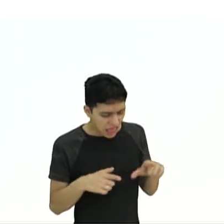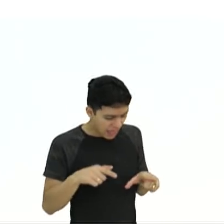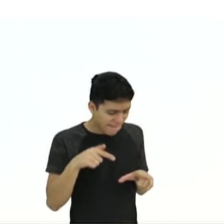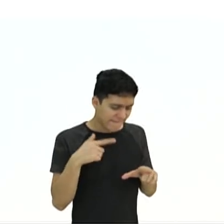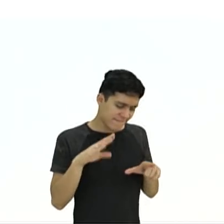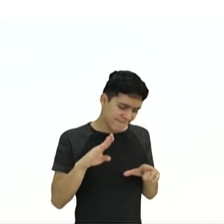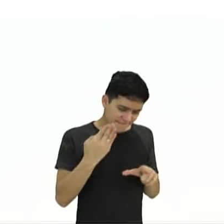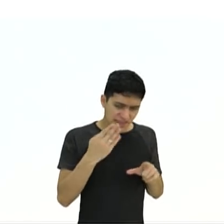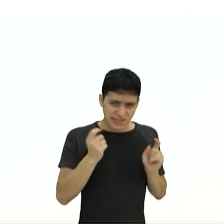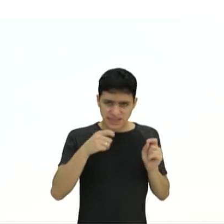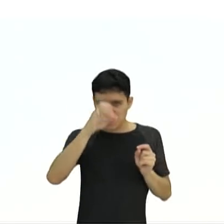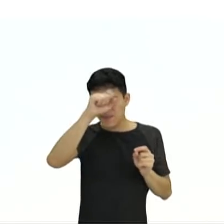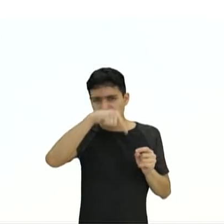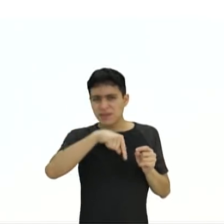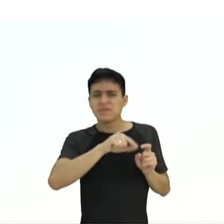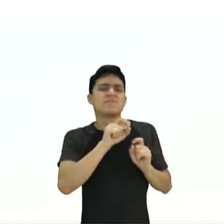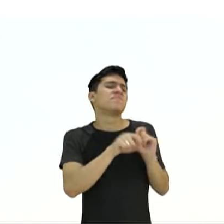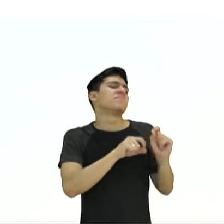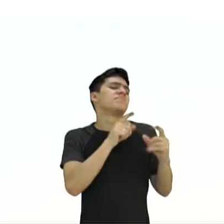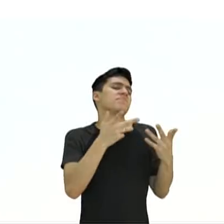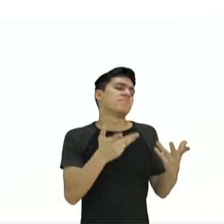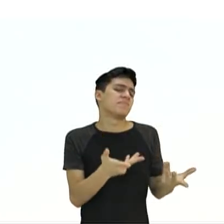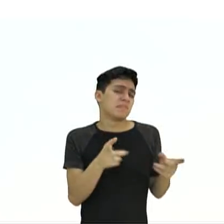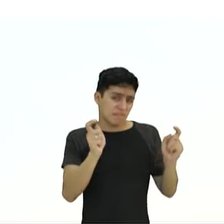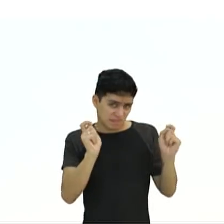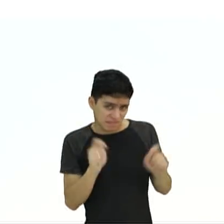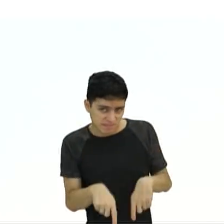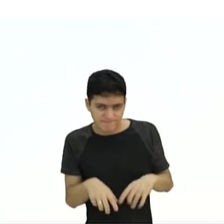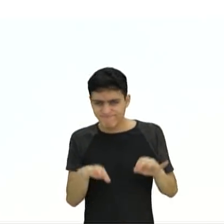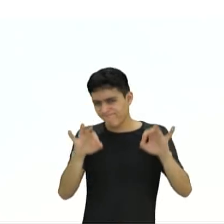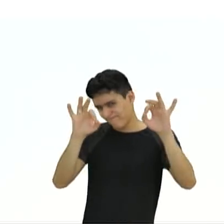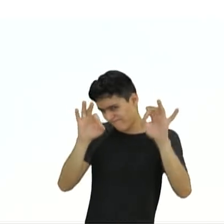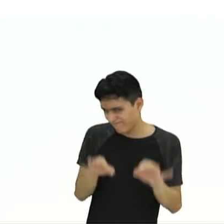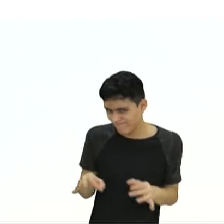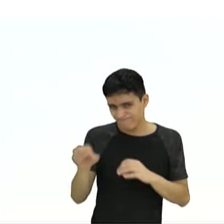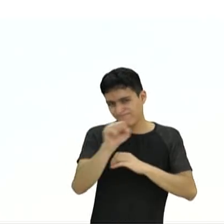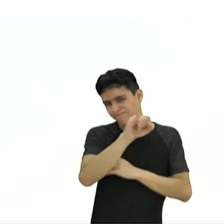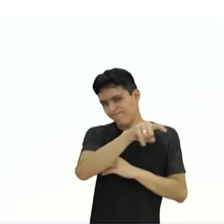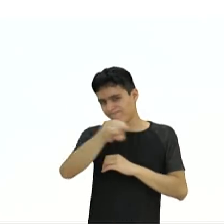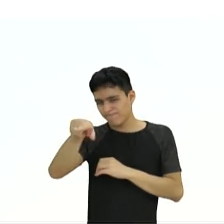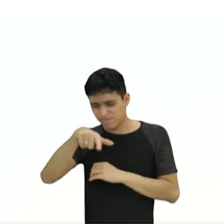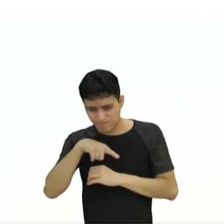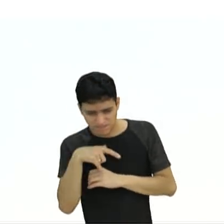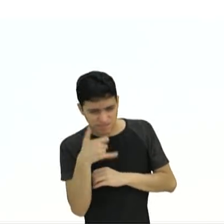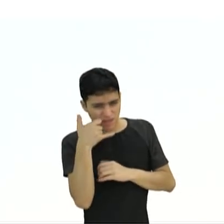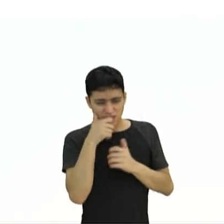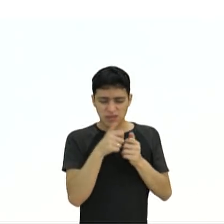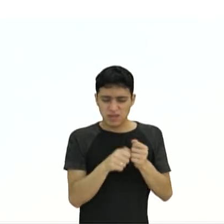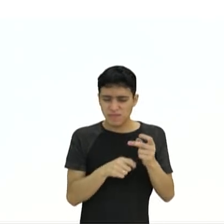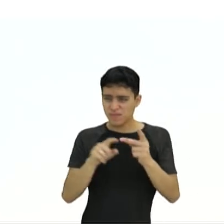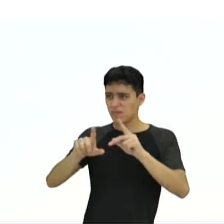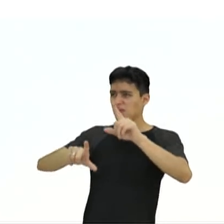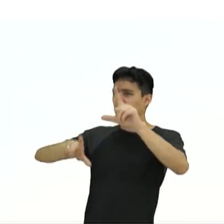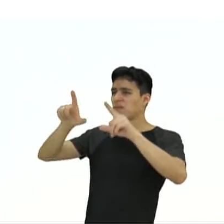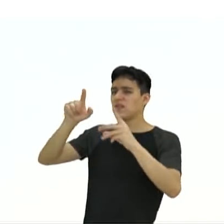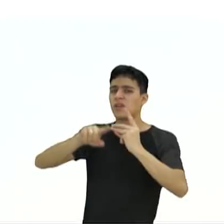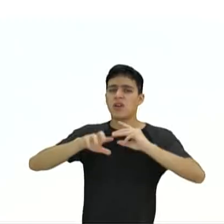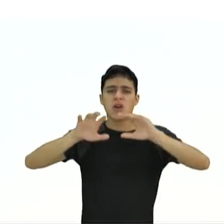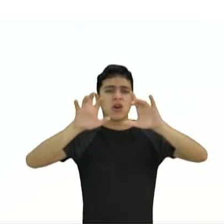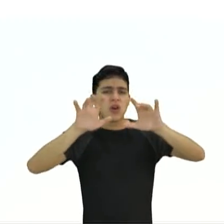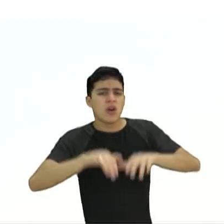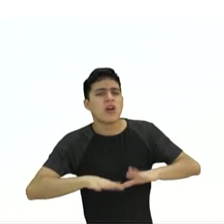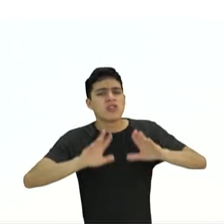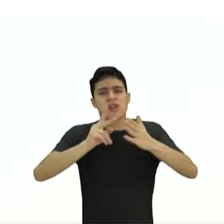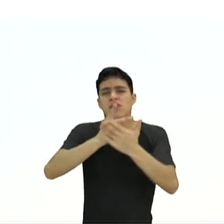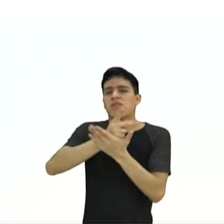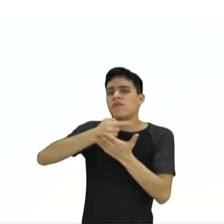possível aprender com ela? Então, com certeza, né? Se você tem acesso a celular, computador, televisão, você já deve ter